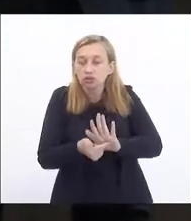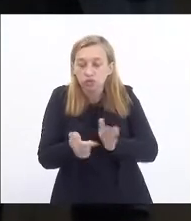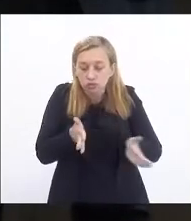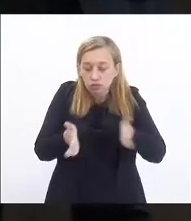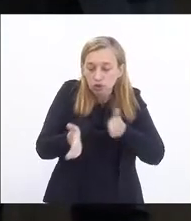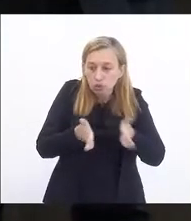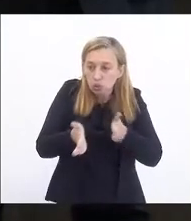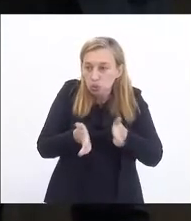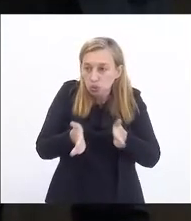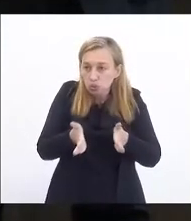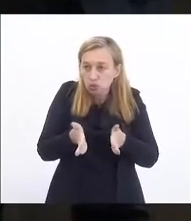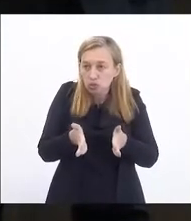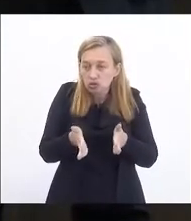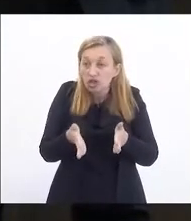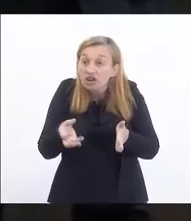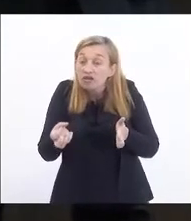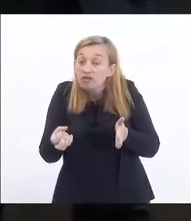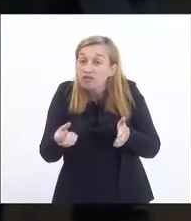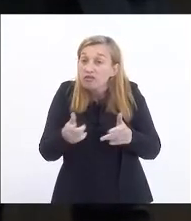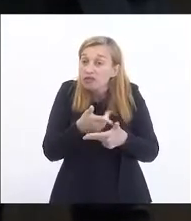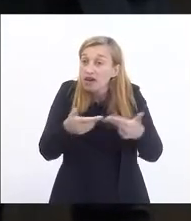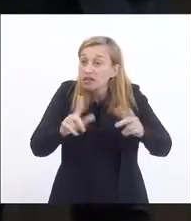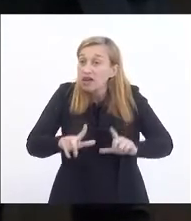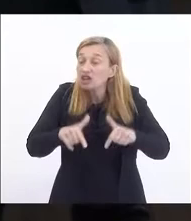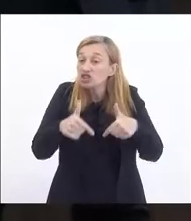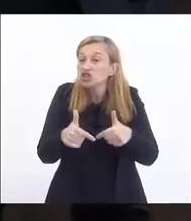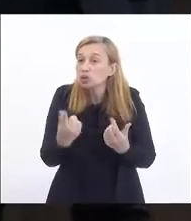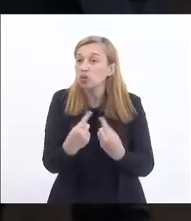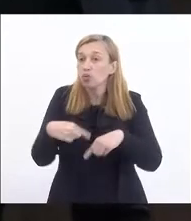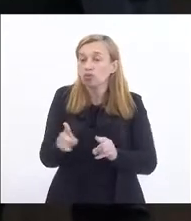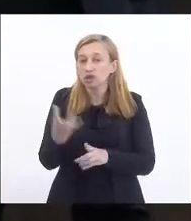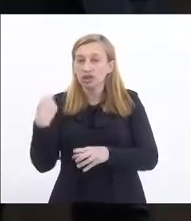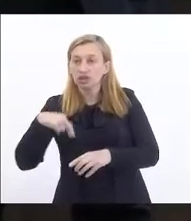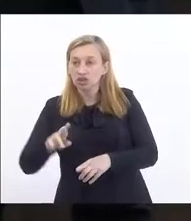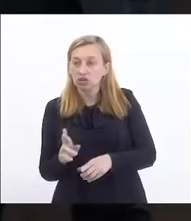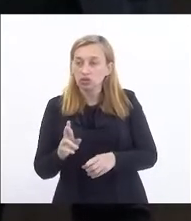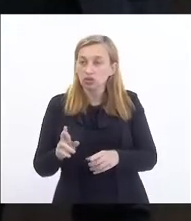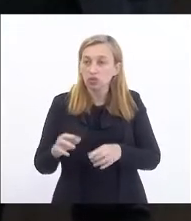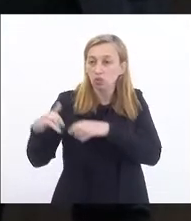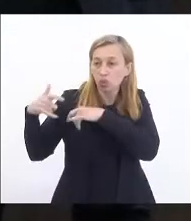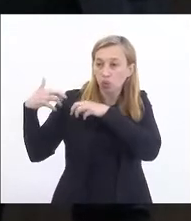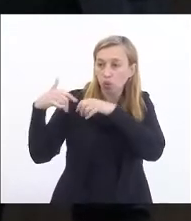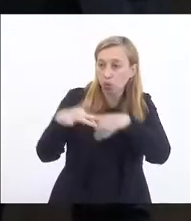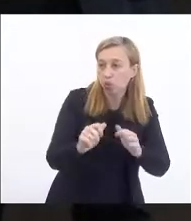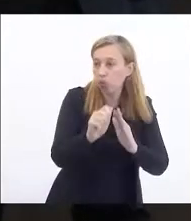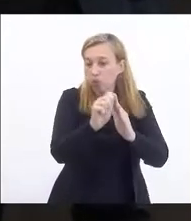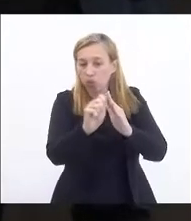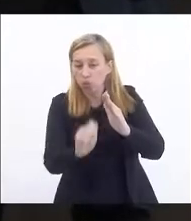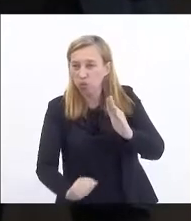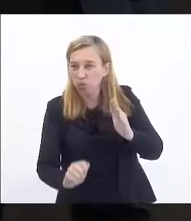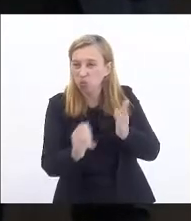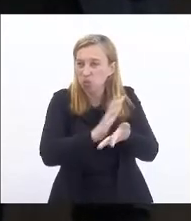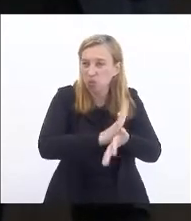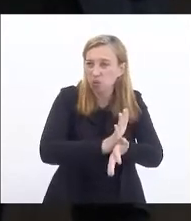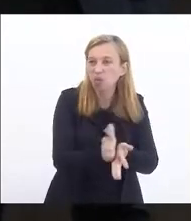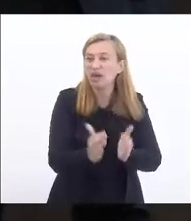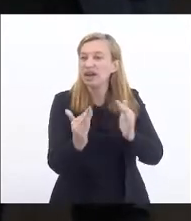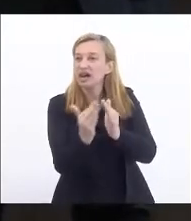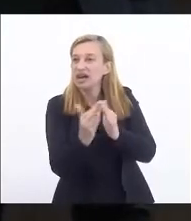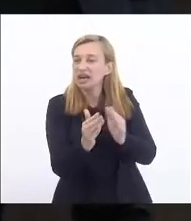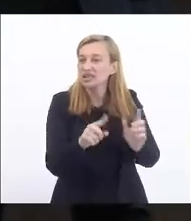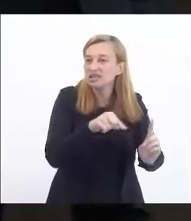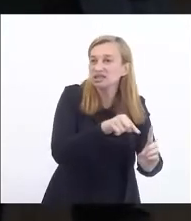recente várias ações que aconteceram de intolerância religiosa com invasões a terreiro com invasões a casa de santo